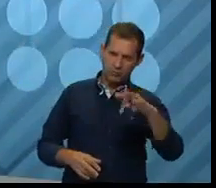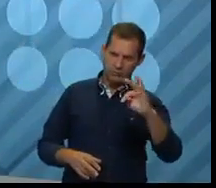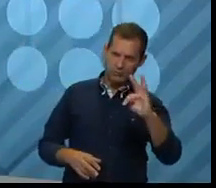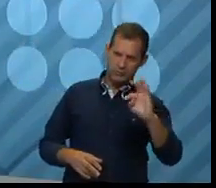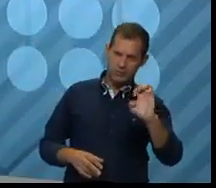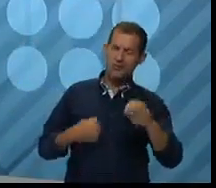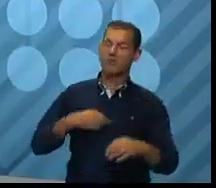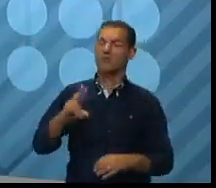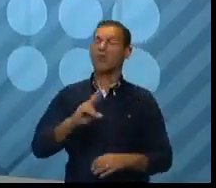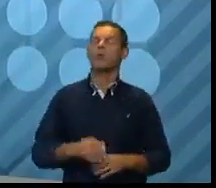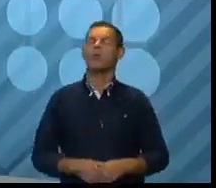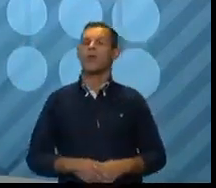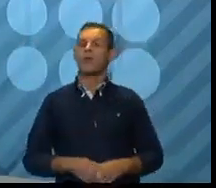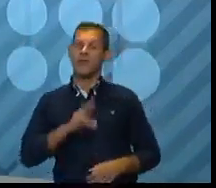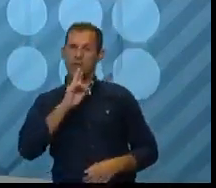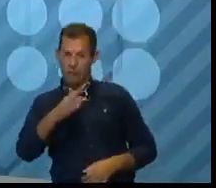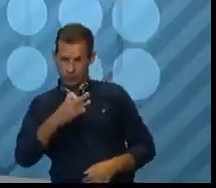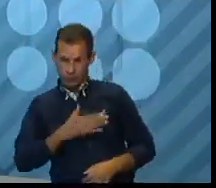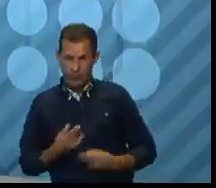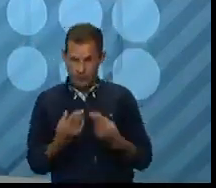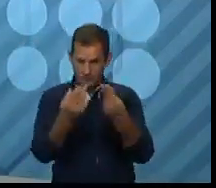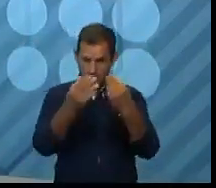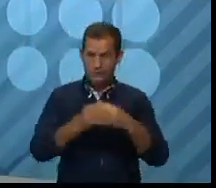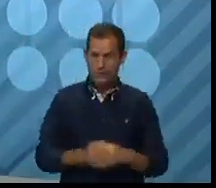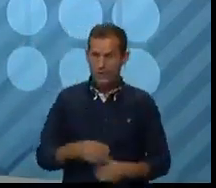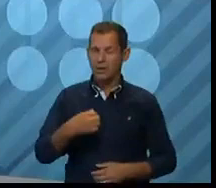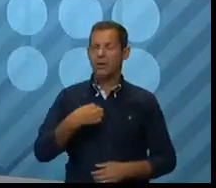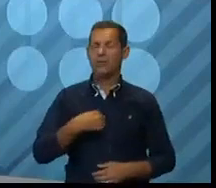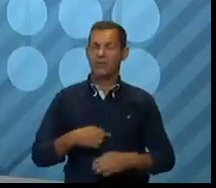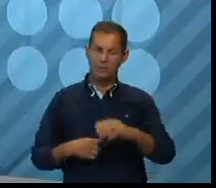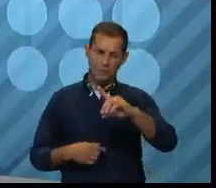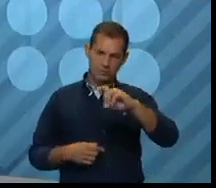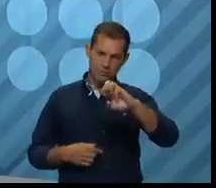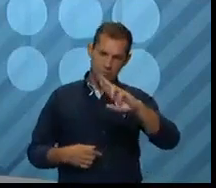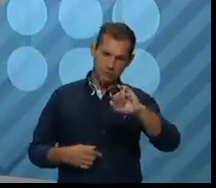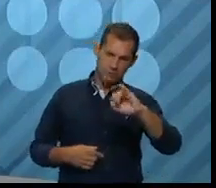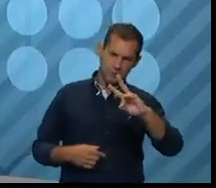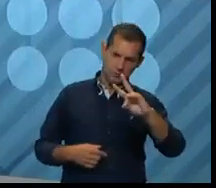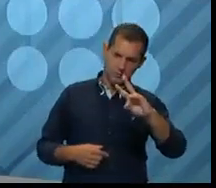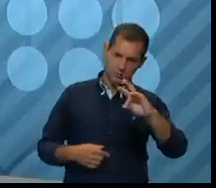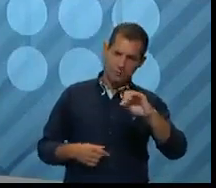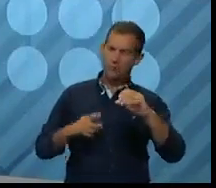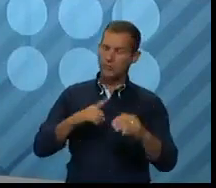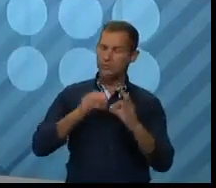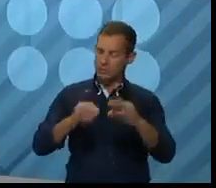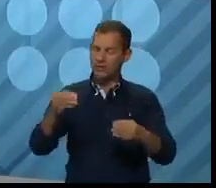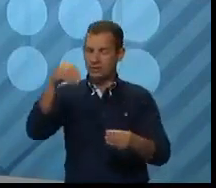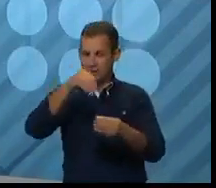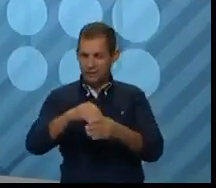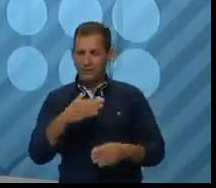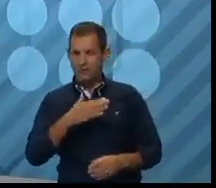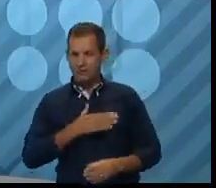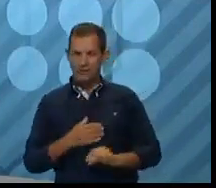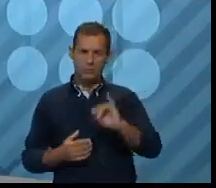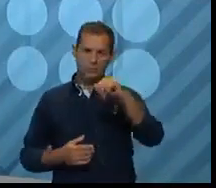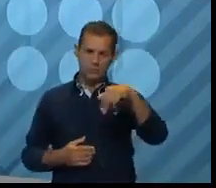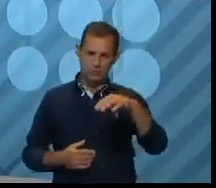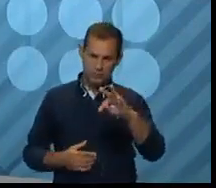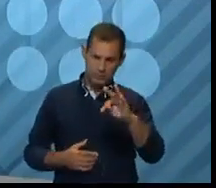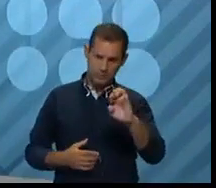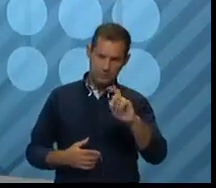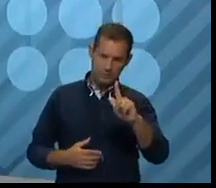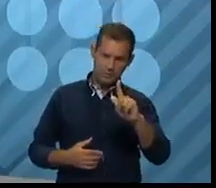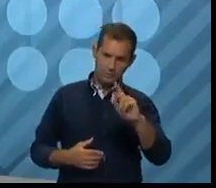que eu colocar ali vai satisfazer a minha igualdade. Quando eu derivo, eu vou chegar exatamente ao que está dentro do meu integrando. Por